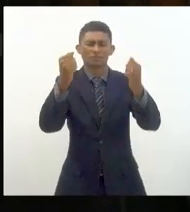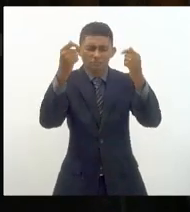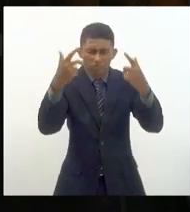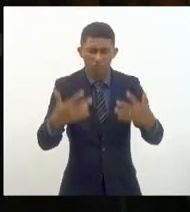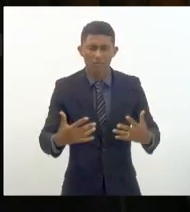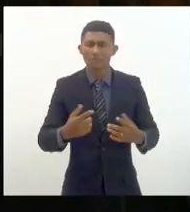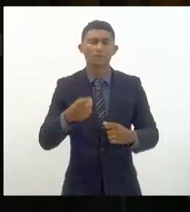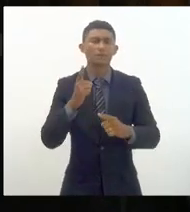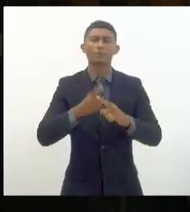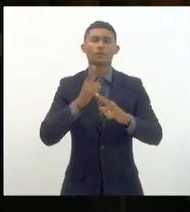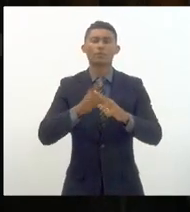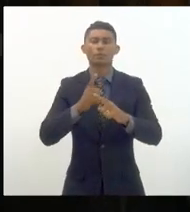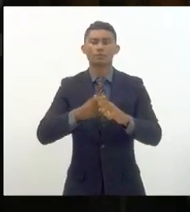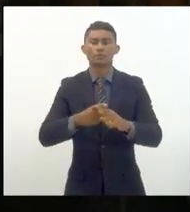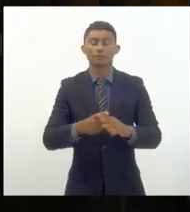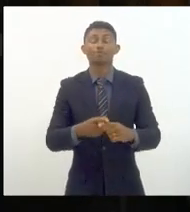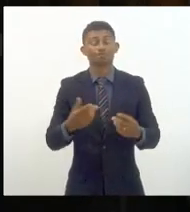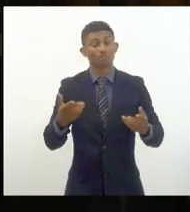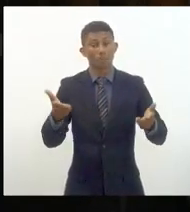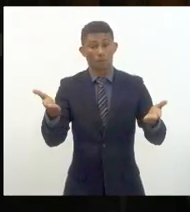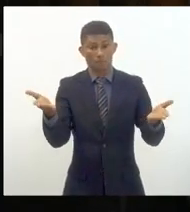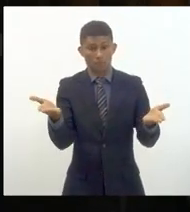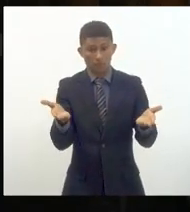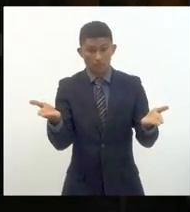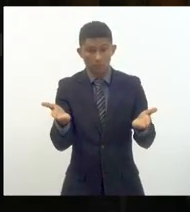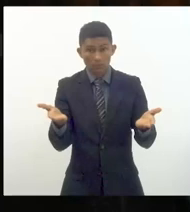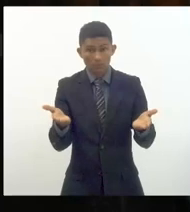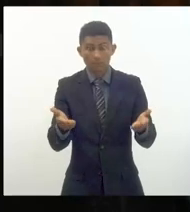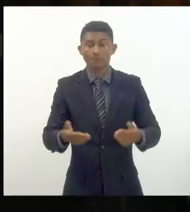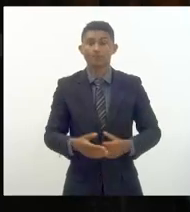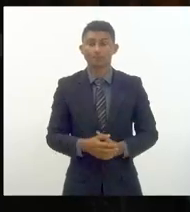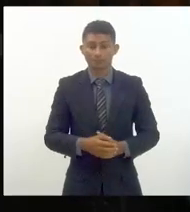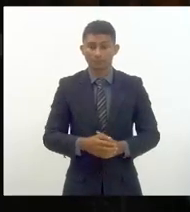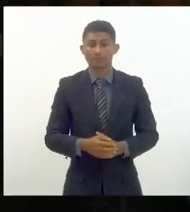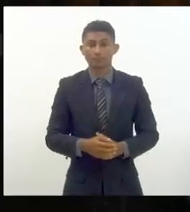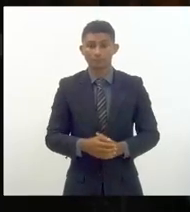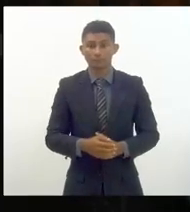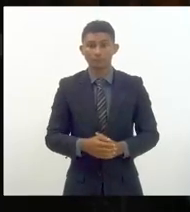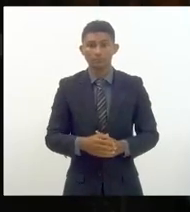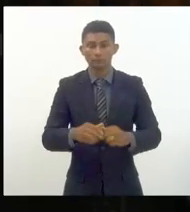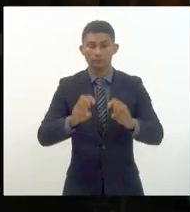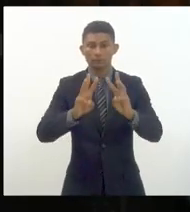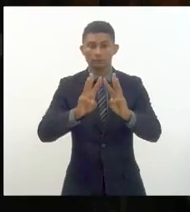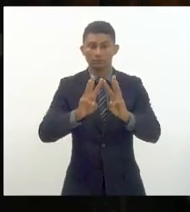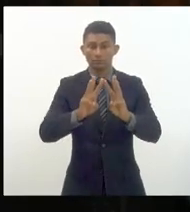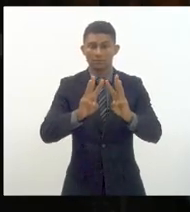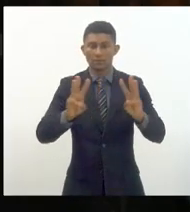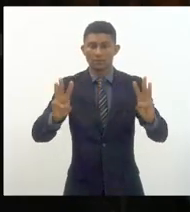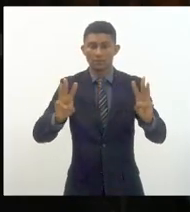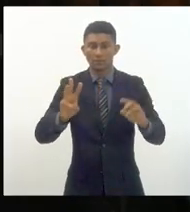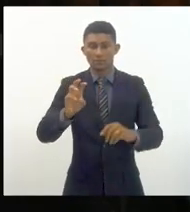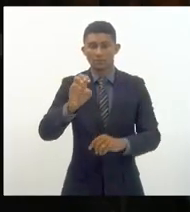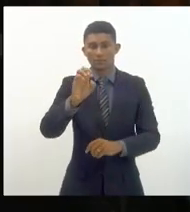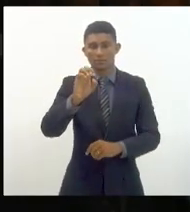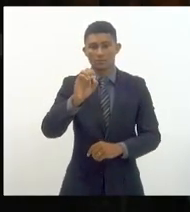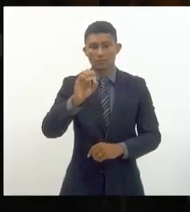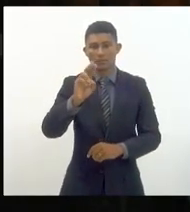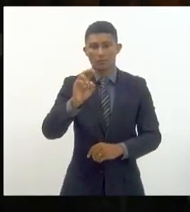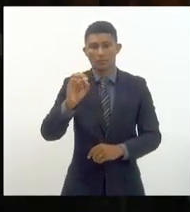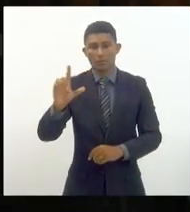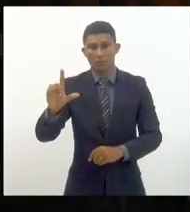porque exatamente hoje o site da UOL